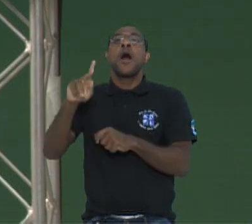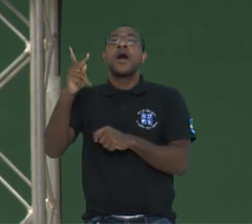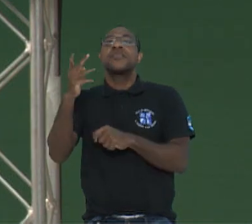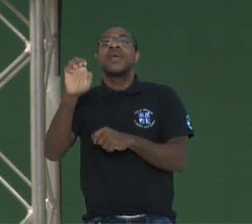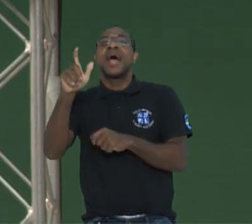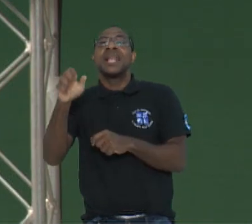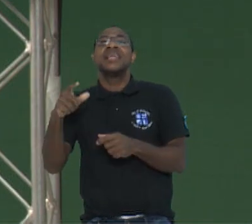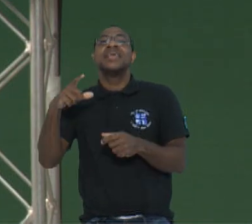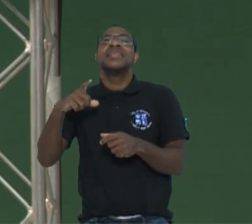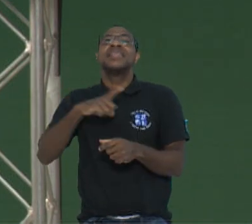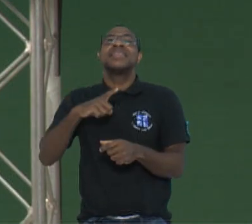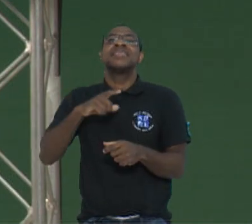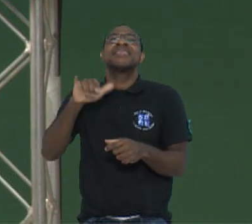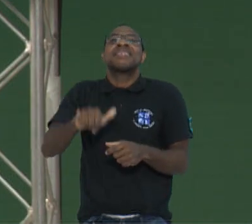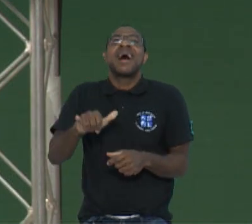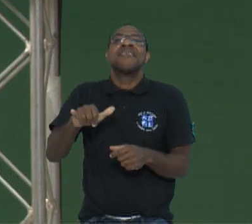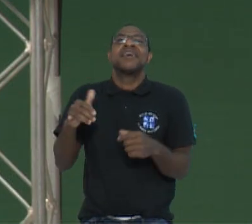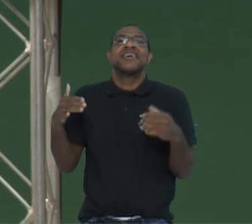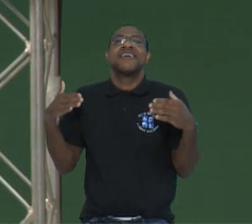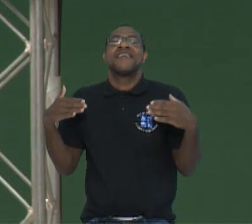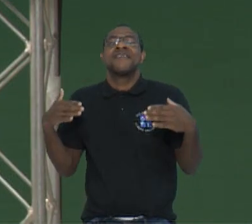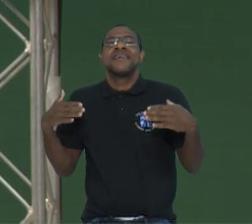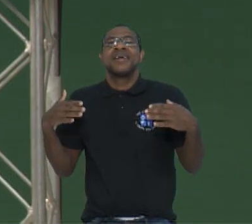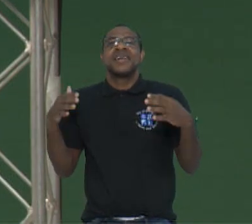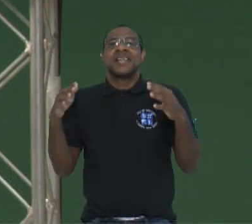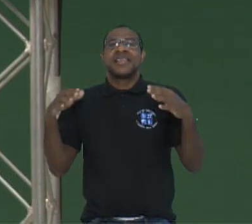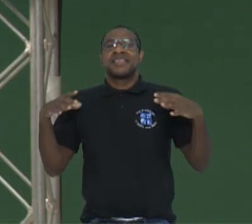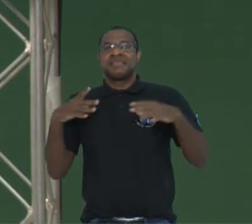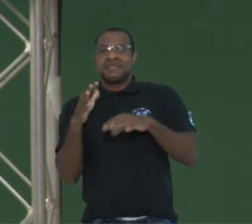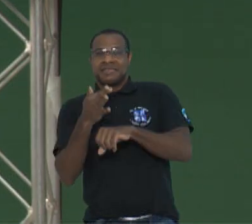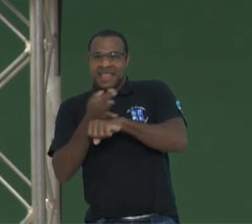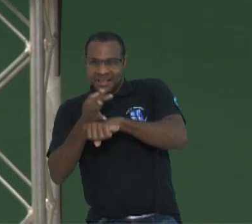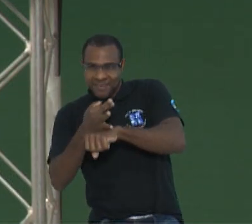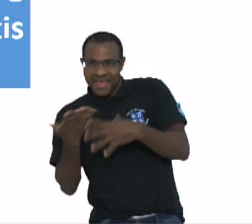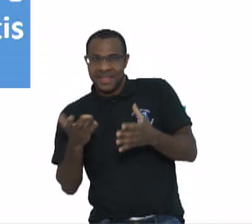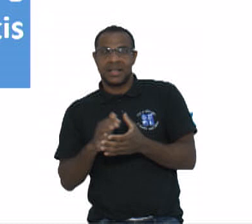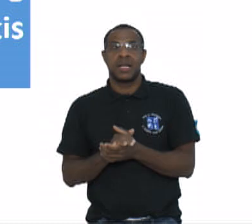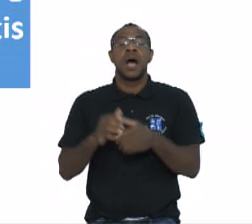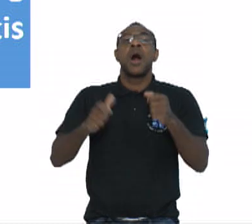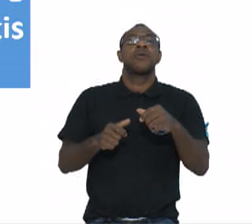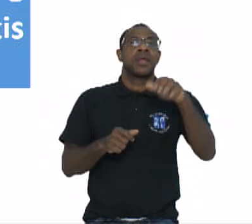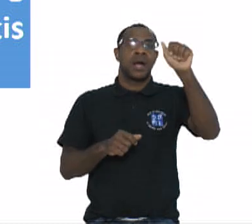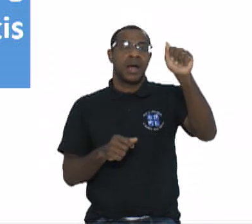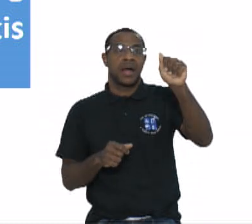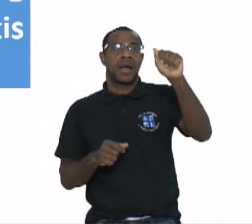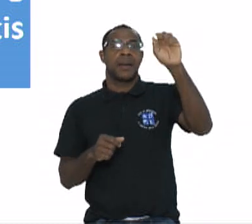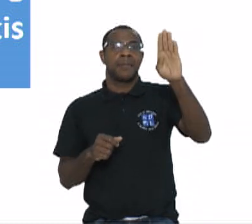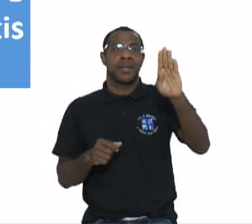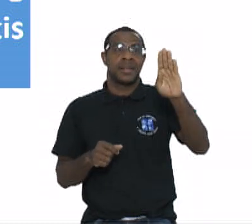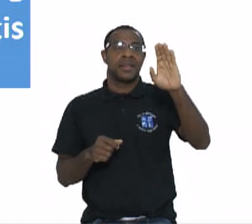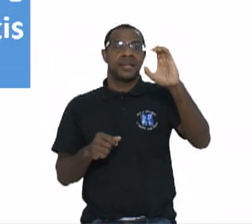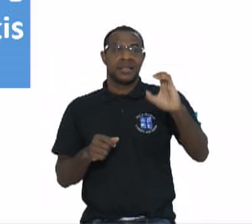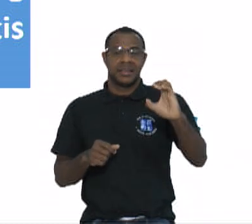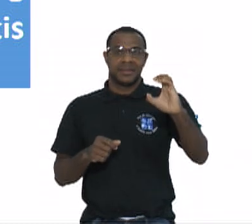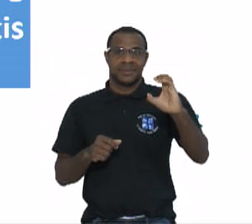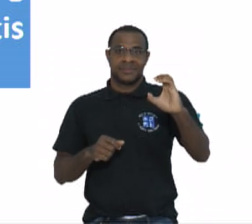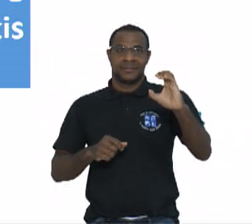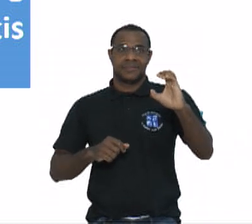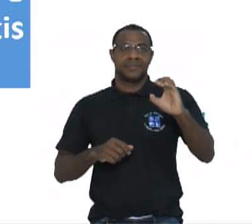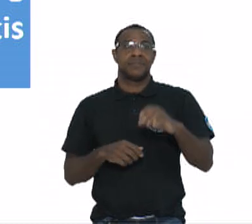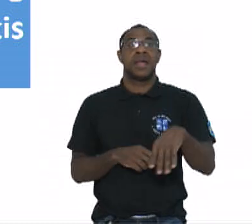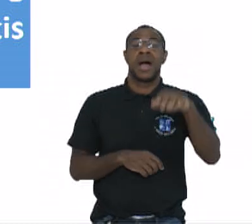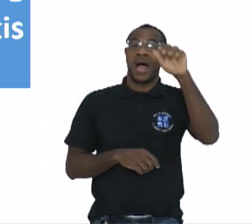suas férias? Letra A, in Turkey. Letra B, at the beach. Letra C, in Greece.